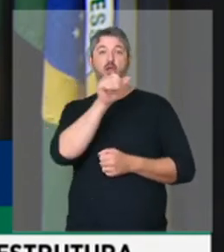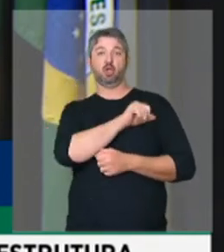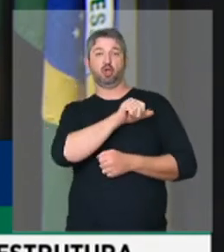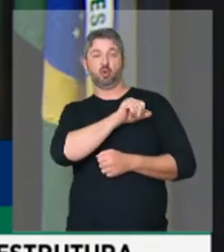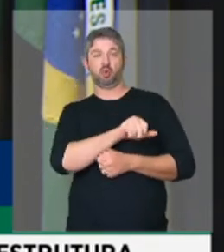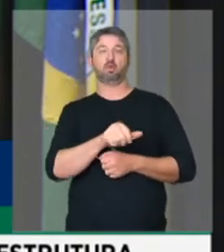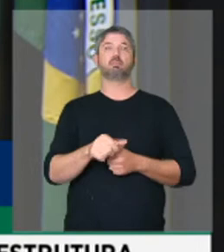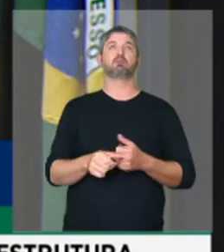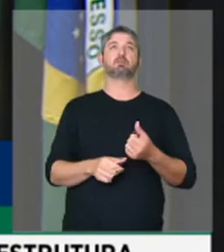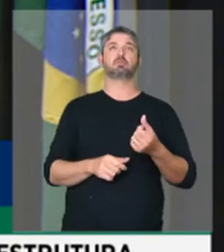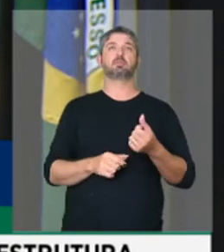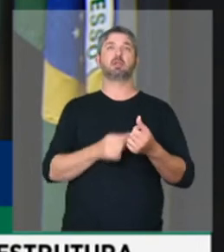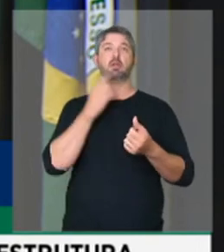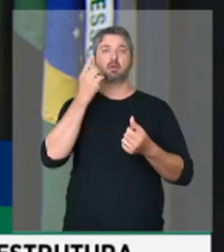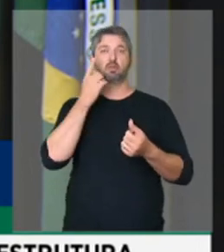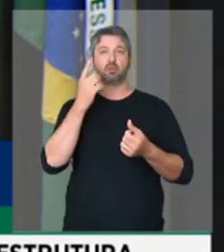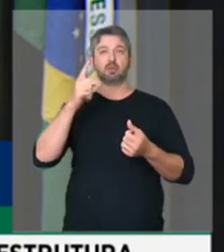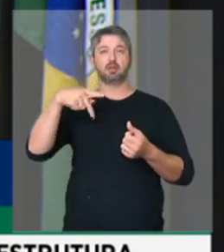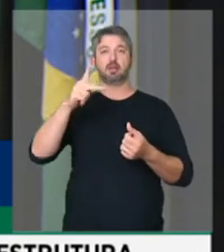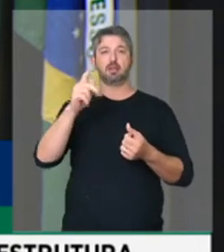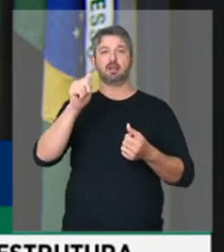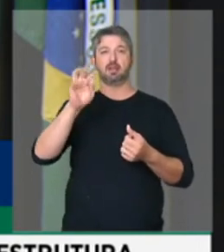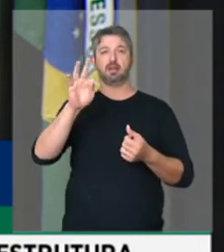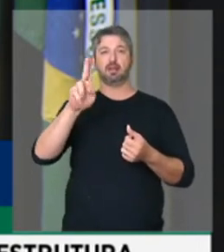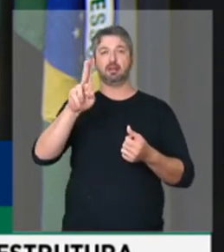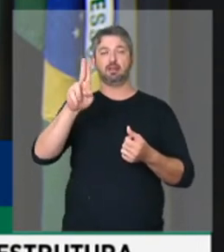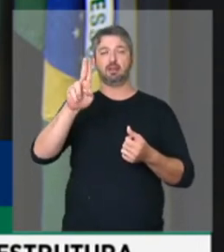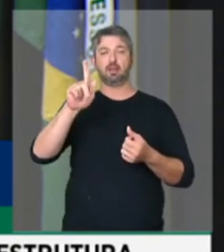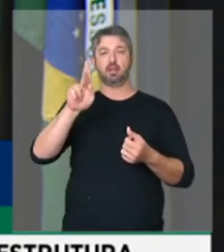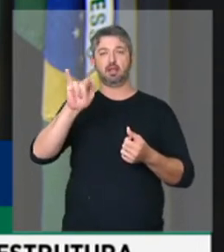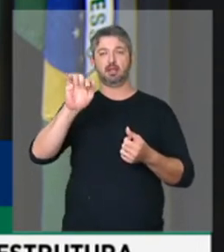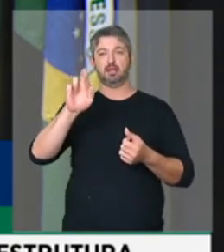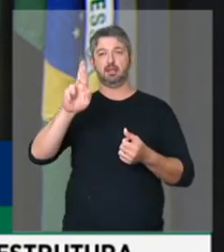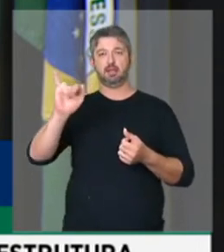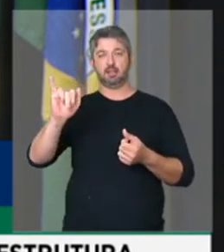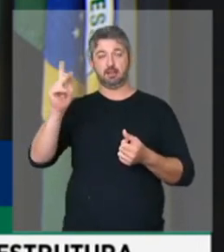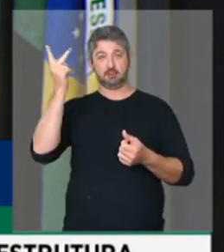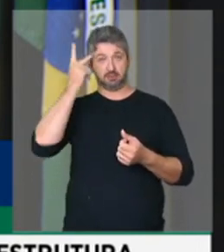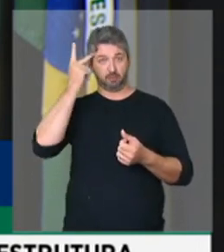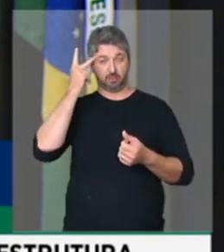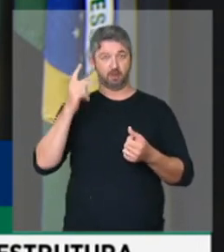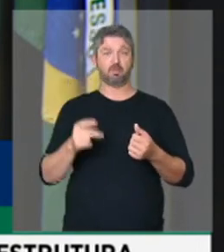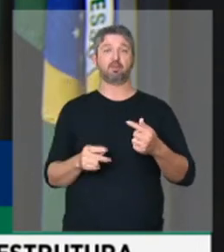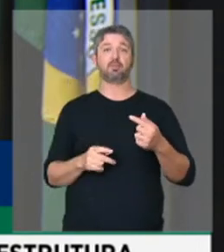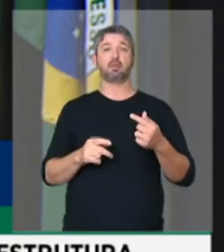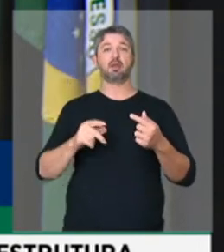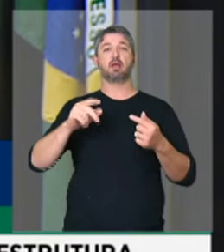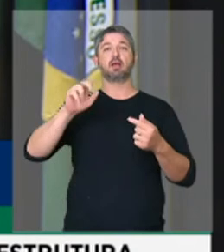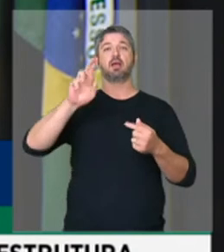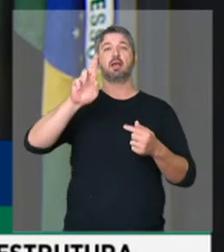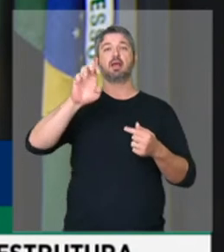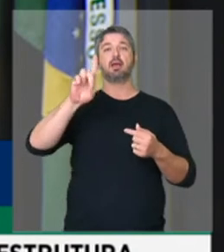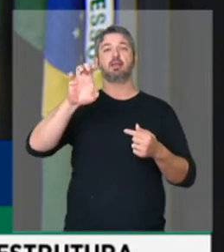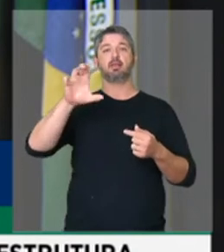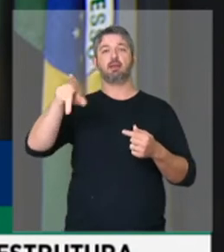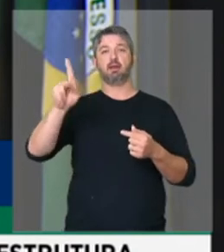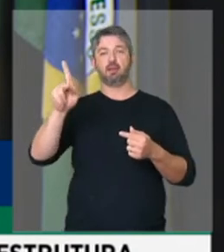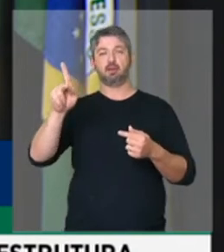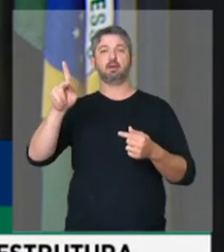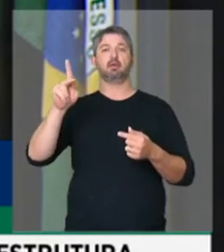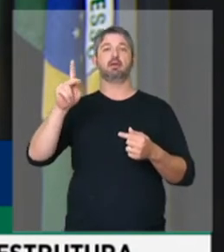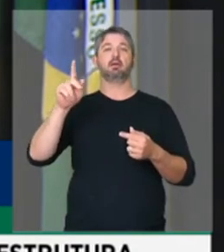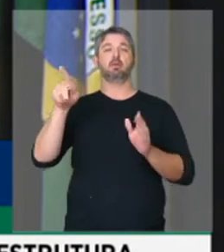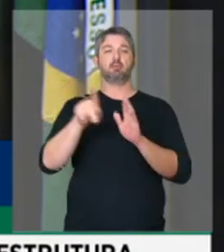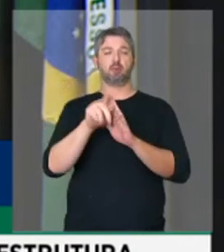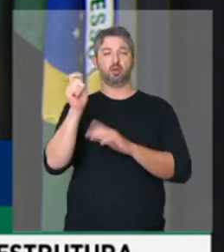Janeiro. Deputado Kim Kataguri, do DEM de São Paulo. Deputado Lucas Redeck, do PSDB do Rio Grande do